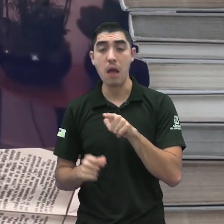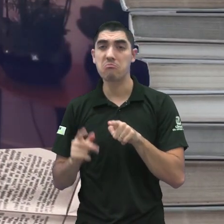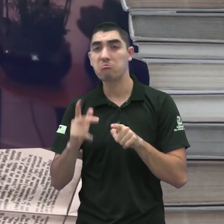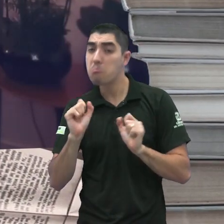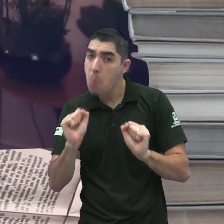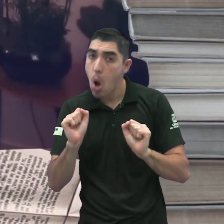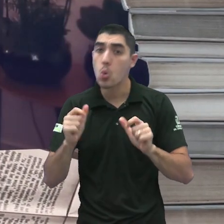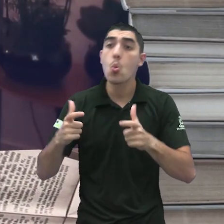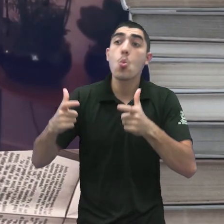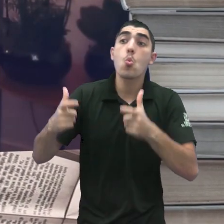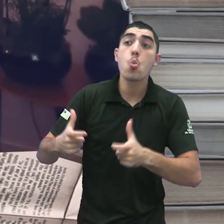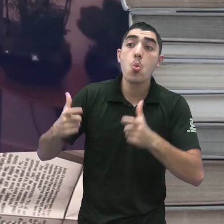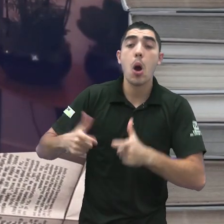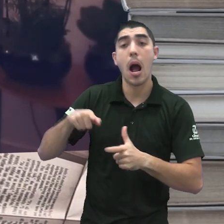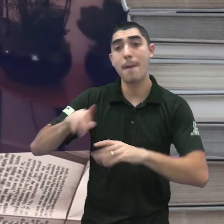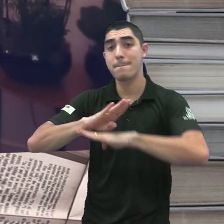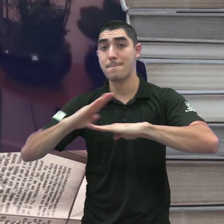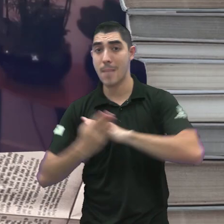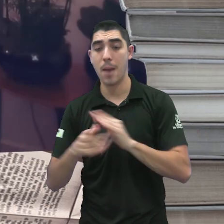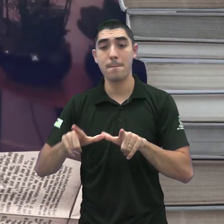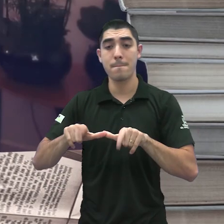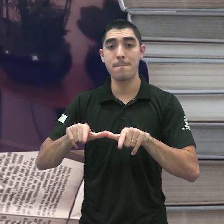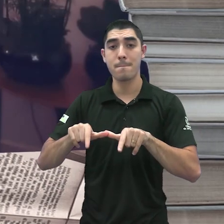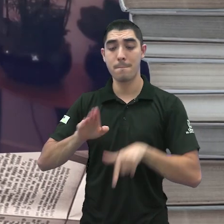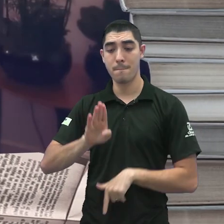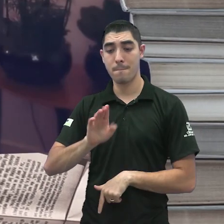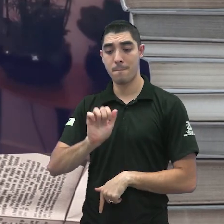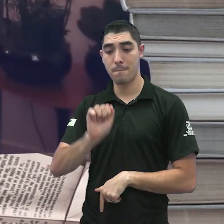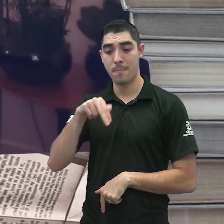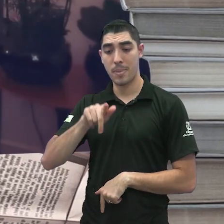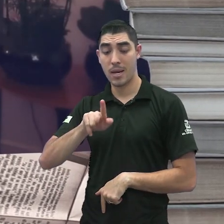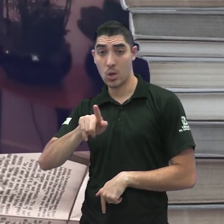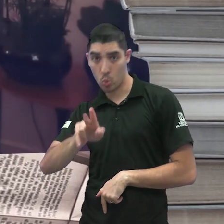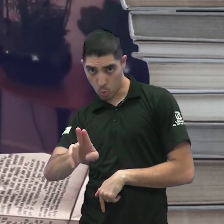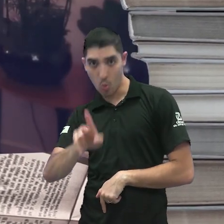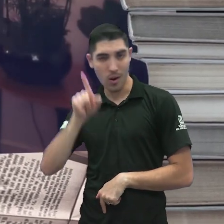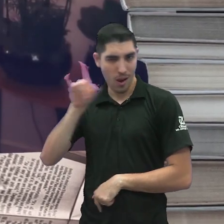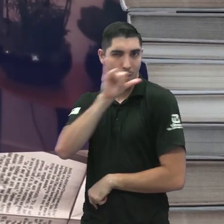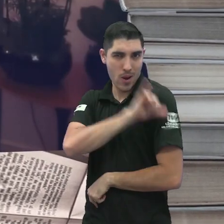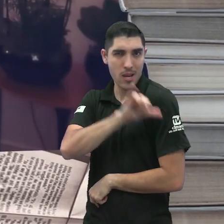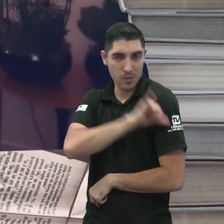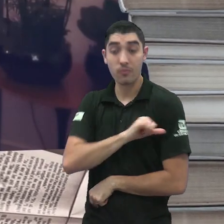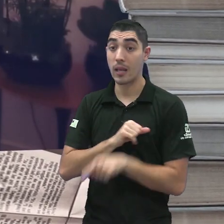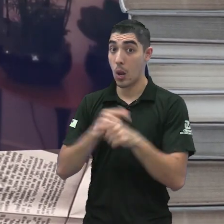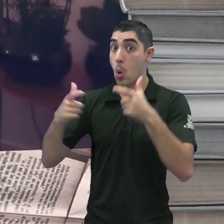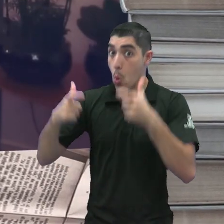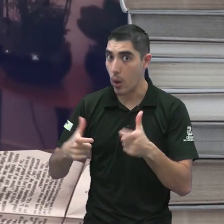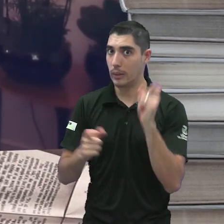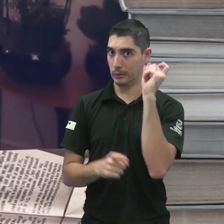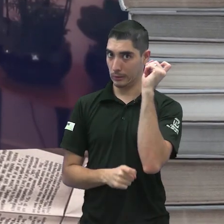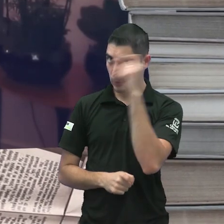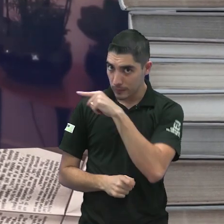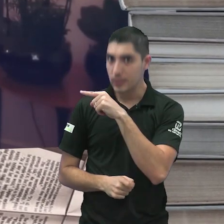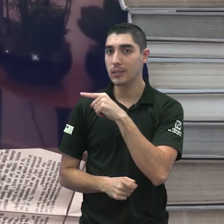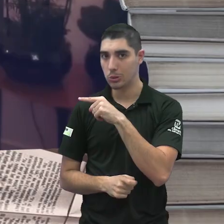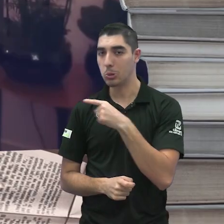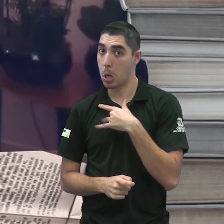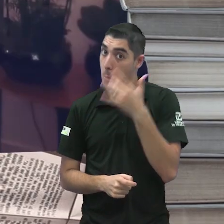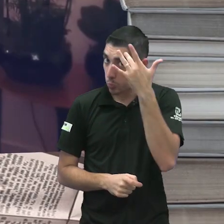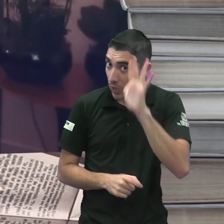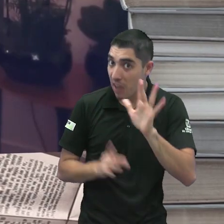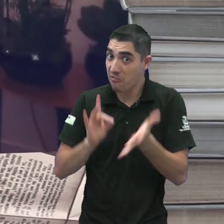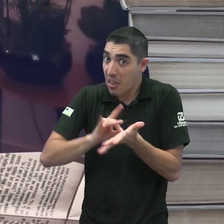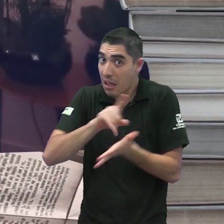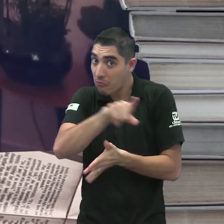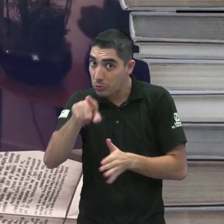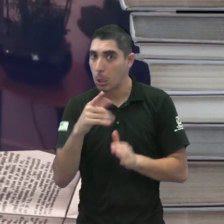que a história se passe no bairro do Bangu, no Rio de Janeiro, que é um lugar complicado até hoje. Salvo engano, me corrijam aí se eu